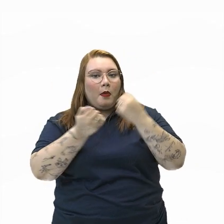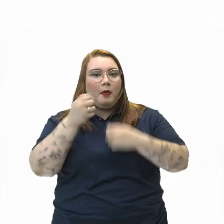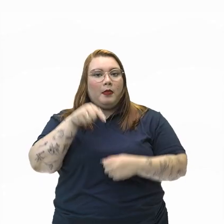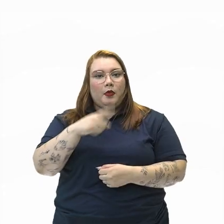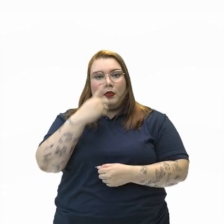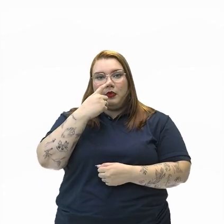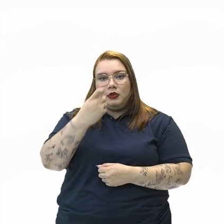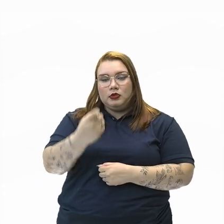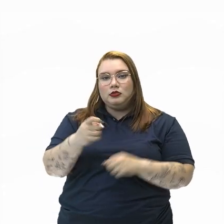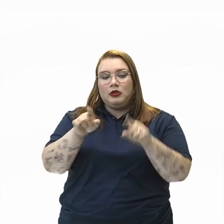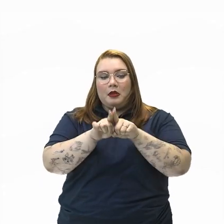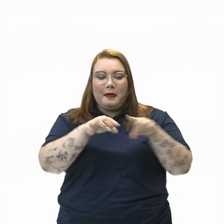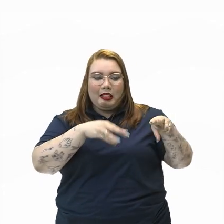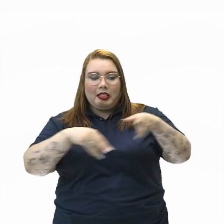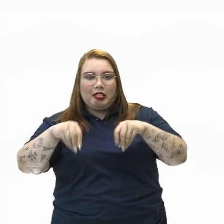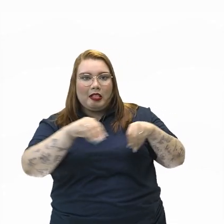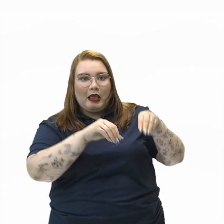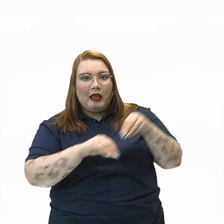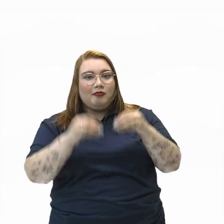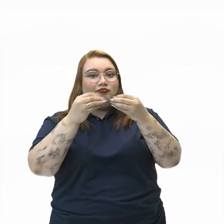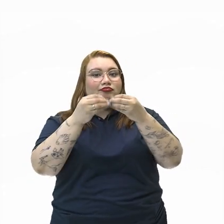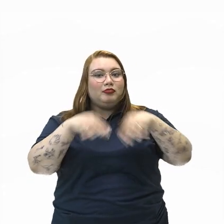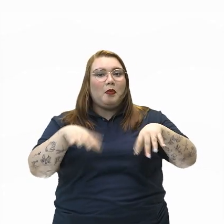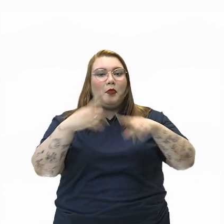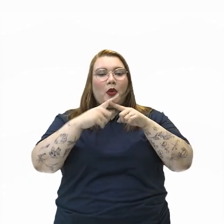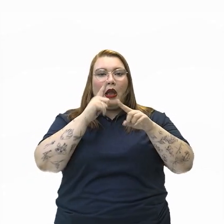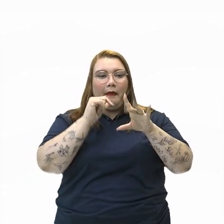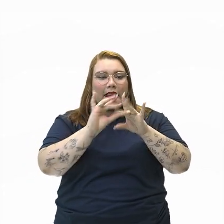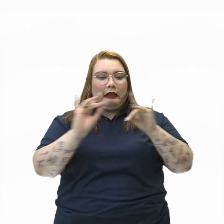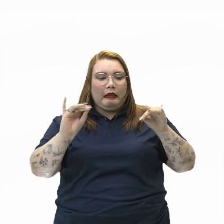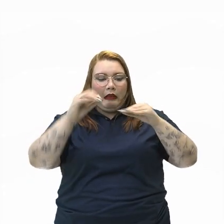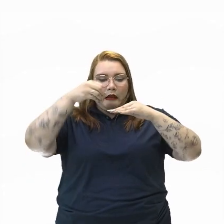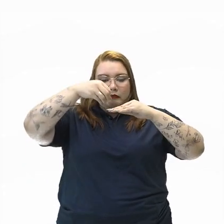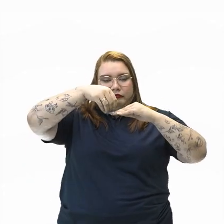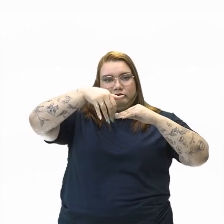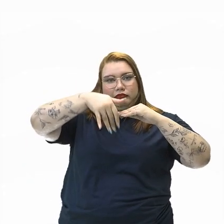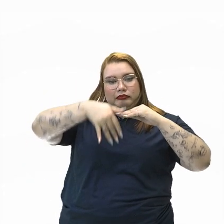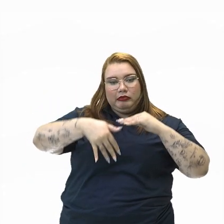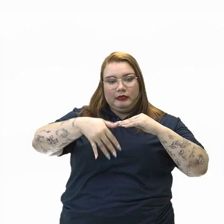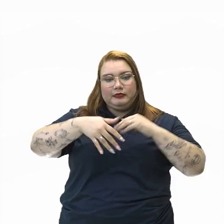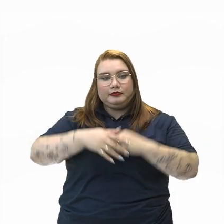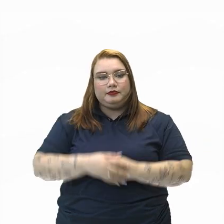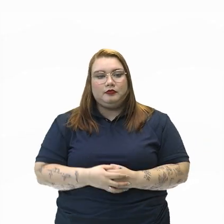é totalmente prejudicado com lixões a céu aberto. Perda da